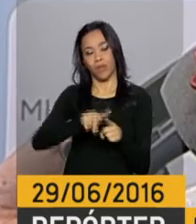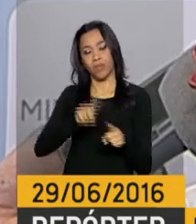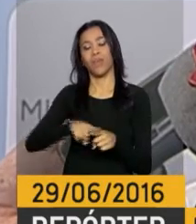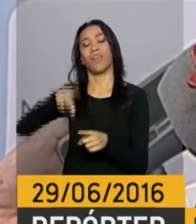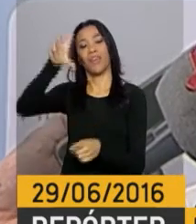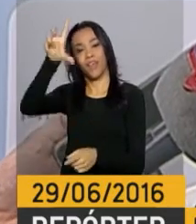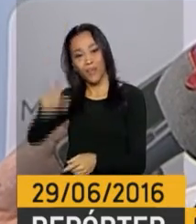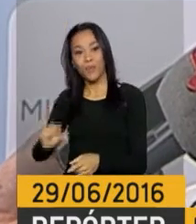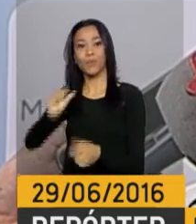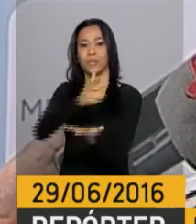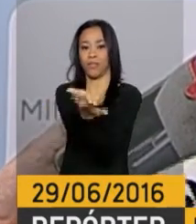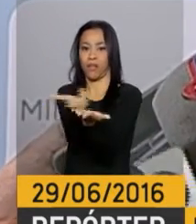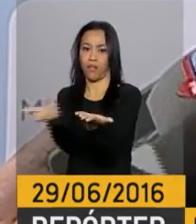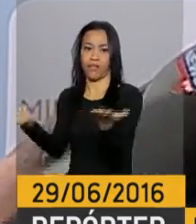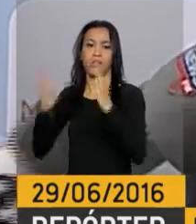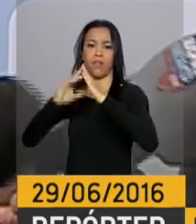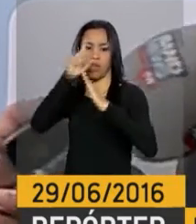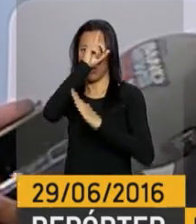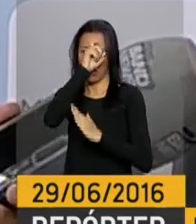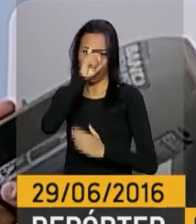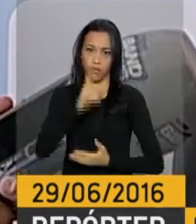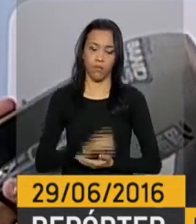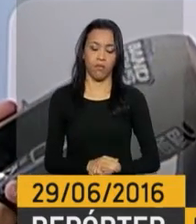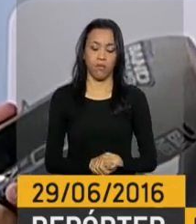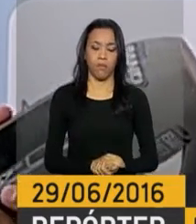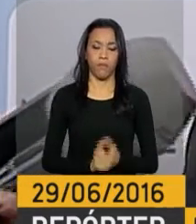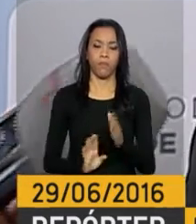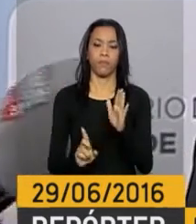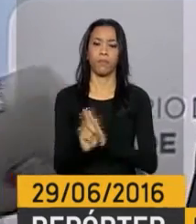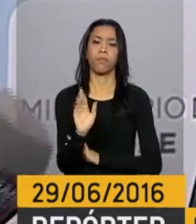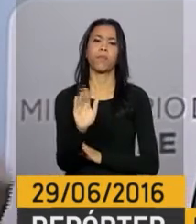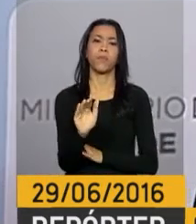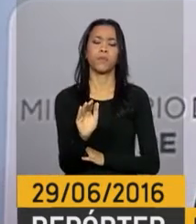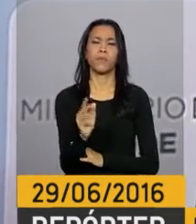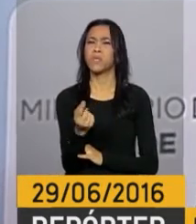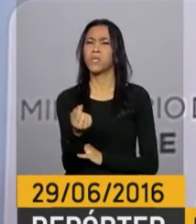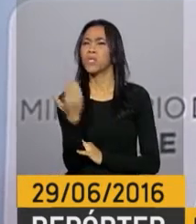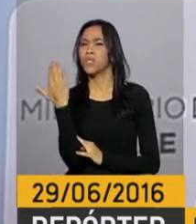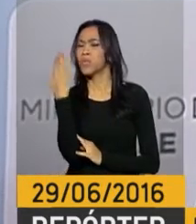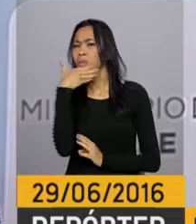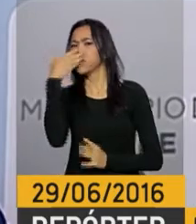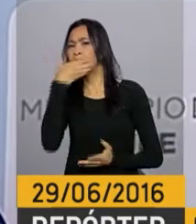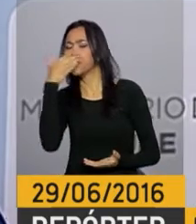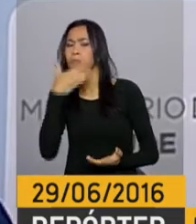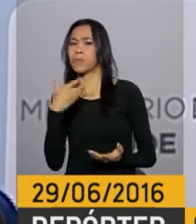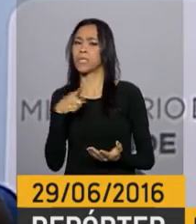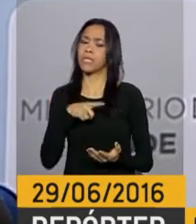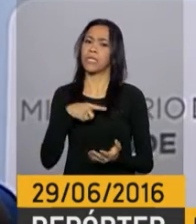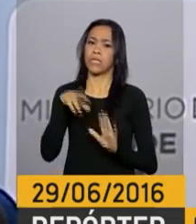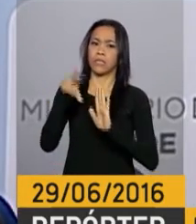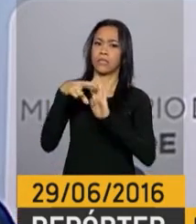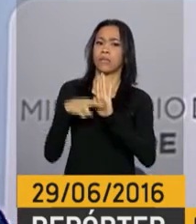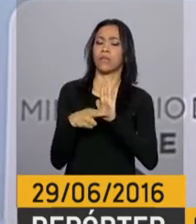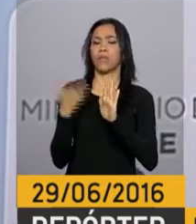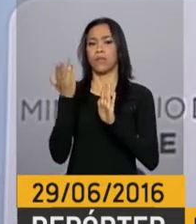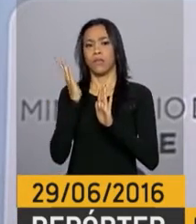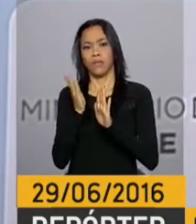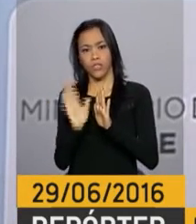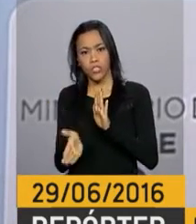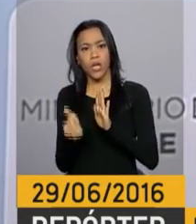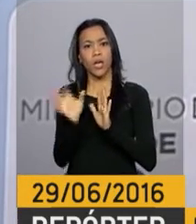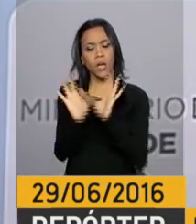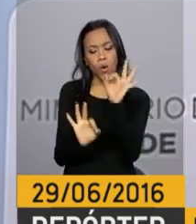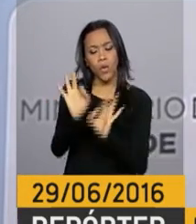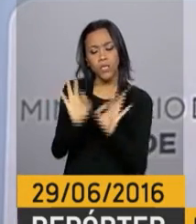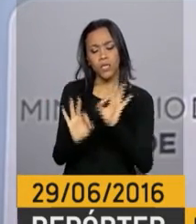de hipertensão. Ministro, só poderia dar mais detalhes? O que vai ser feito com relação ao açúcar? Existe algum protocolo? Vai ter um